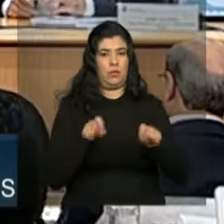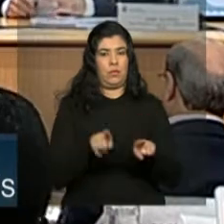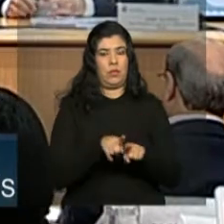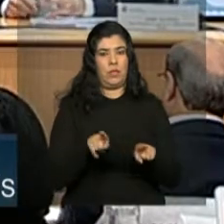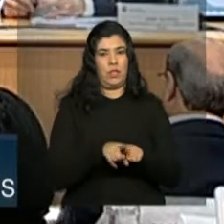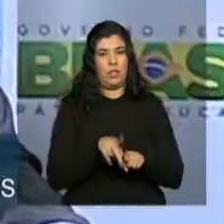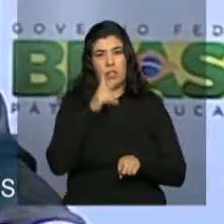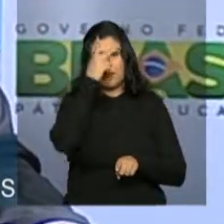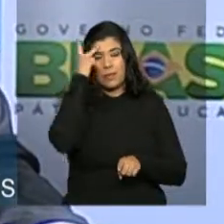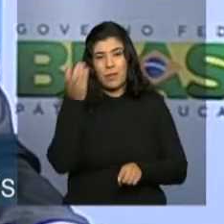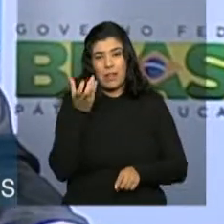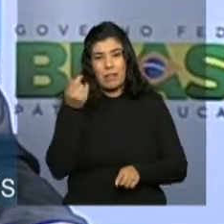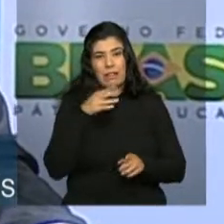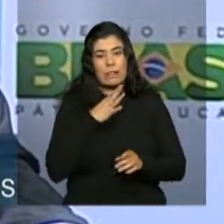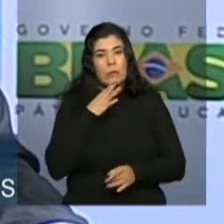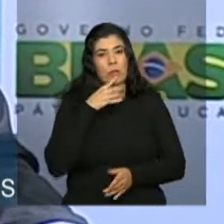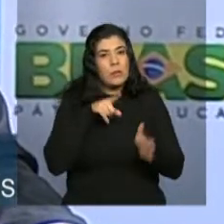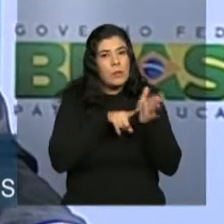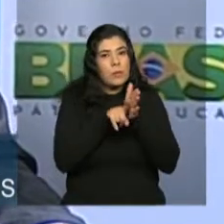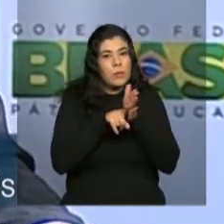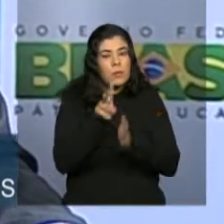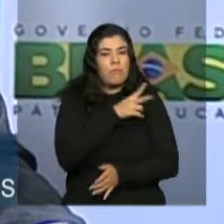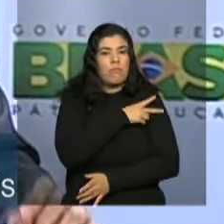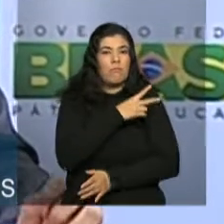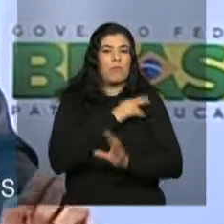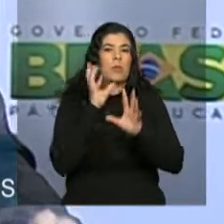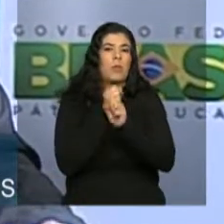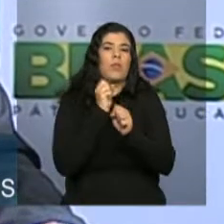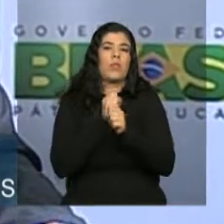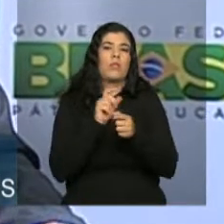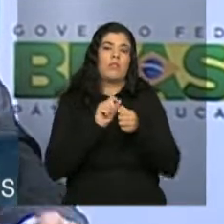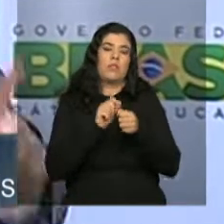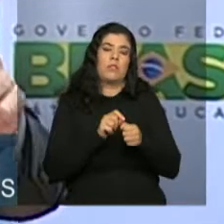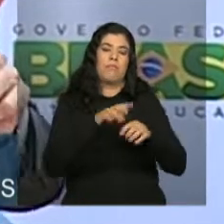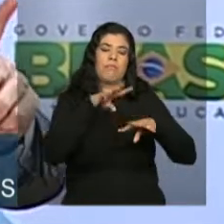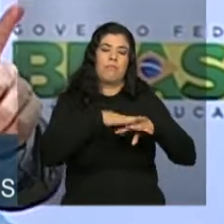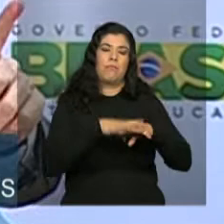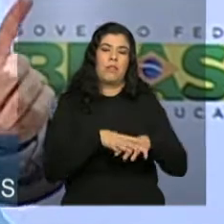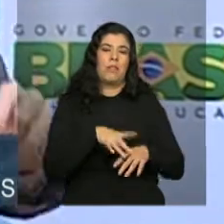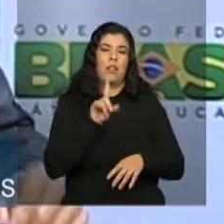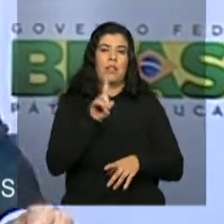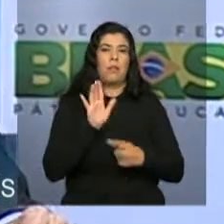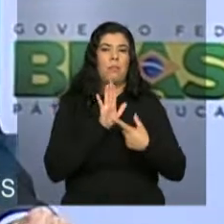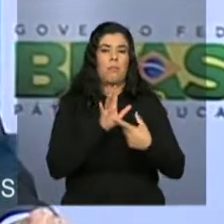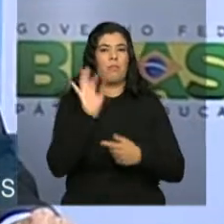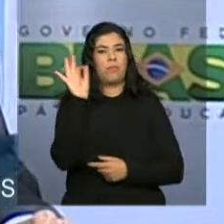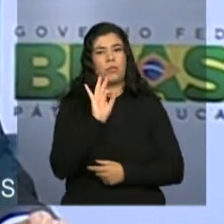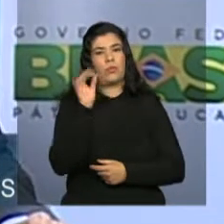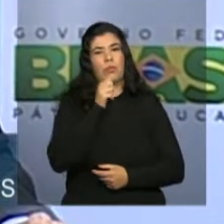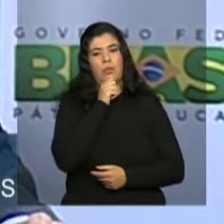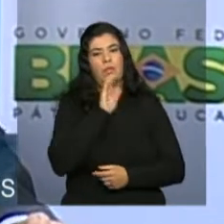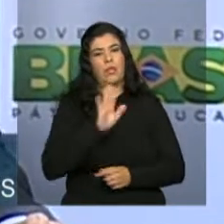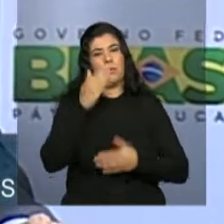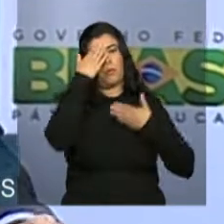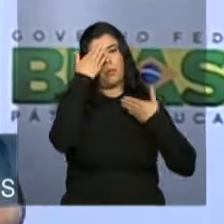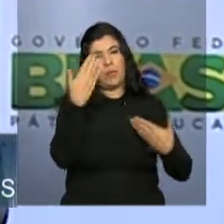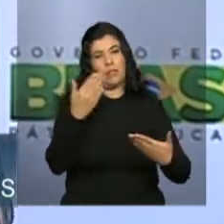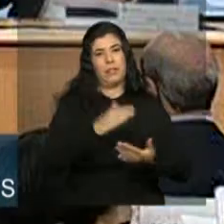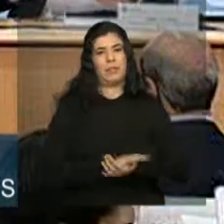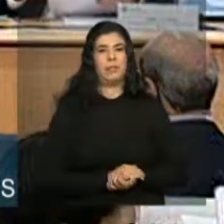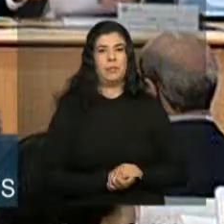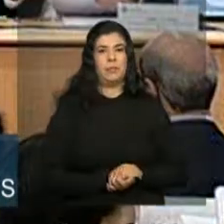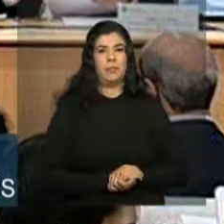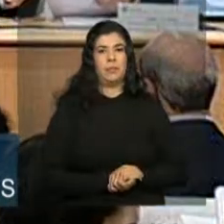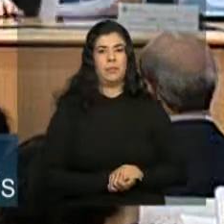que eles especialistas na área que quiser aprofundar o cálculo e faz as contas com vocês só não dá o índice tá bom ok a gente muito